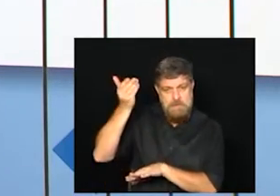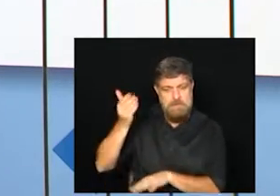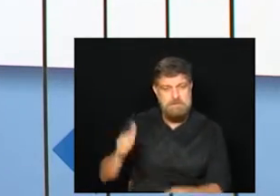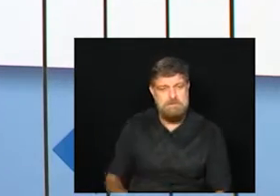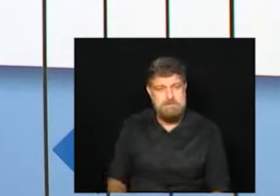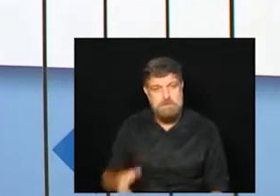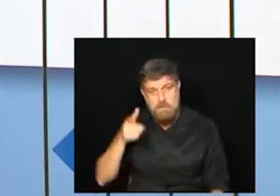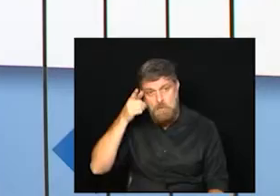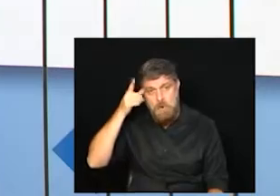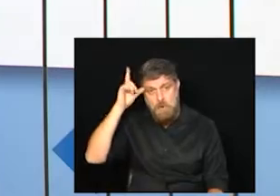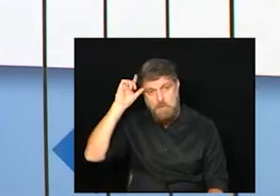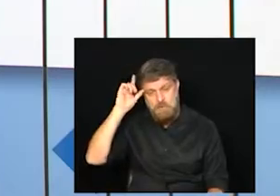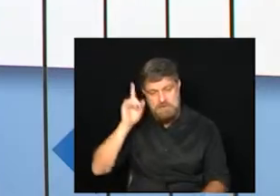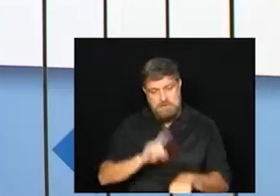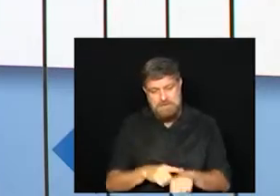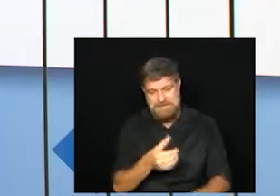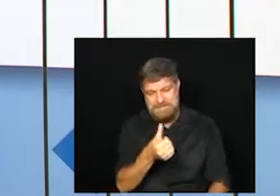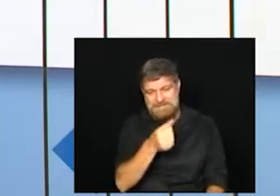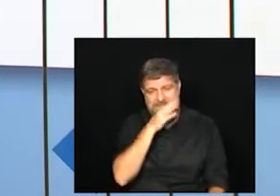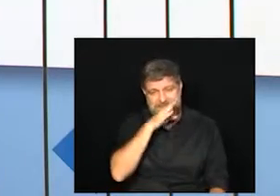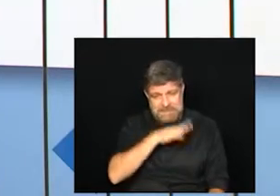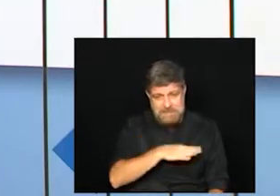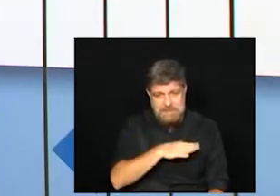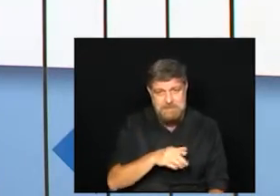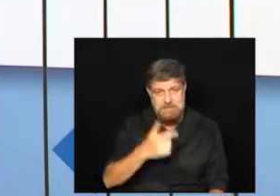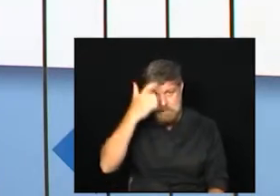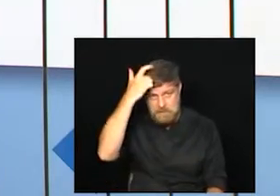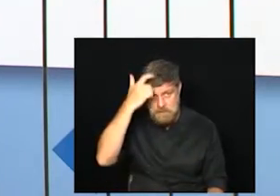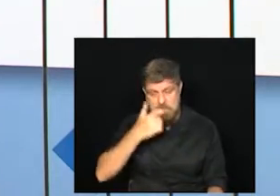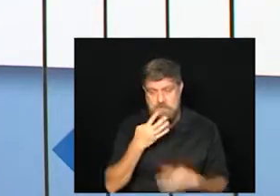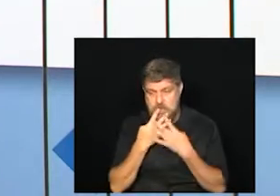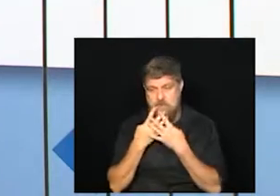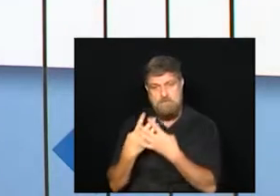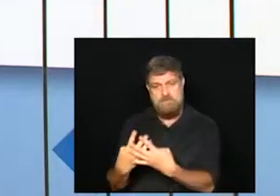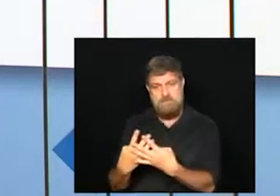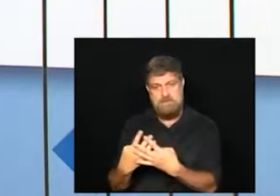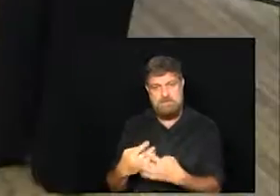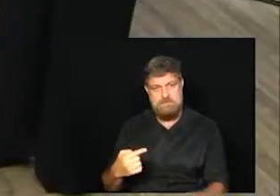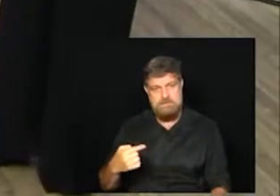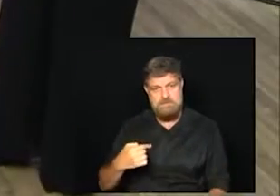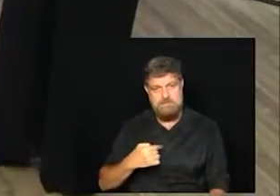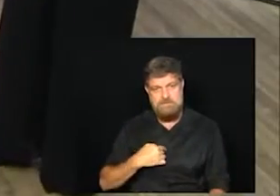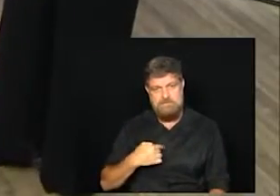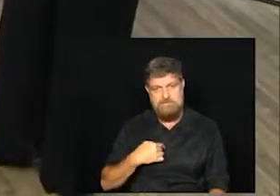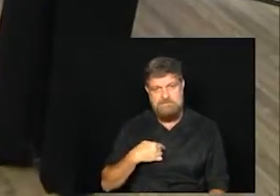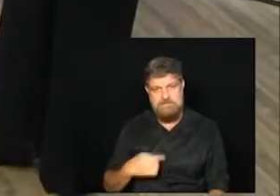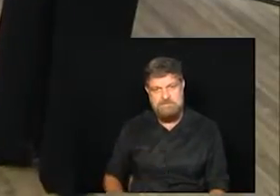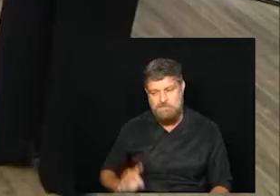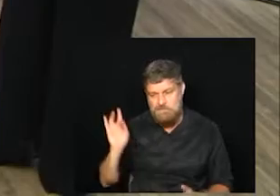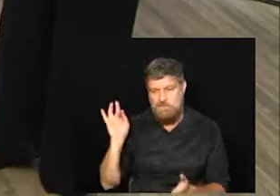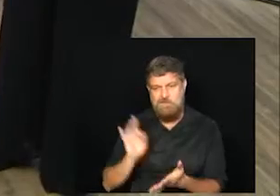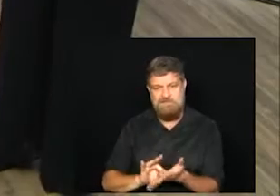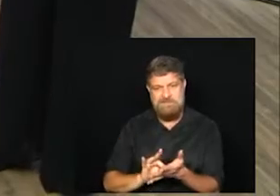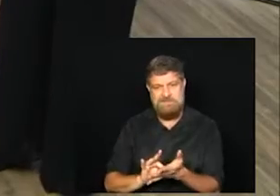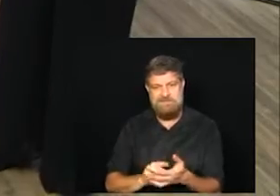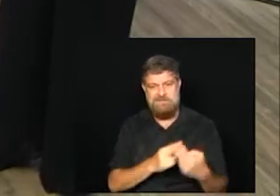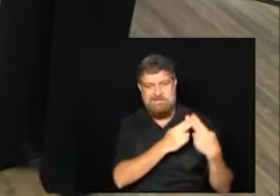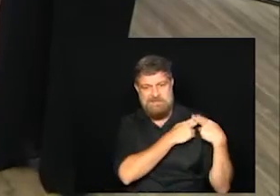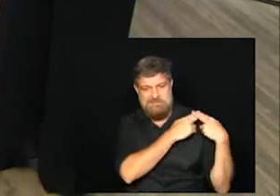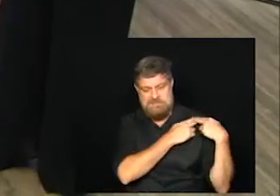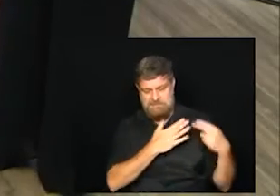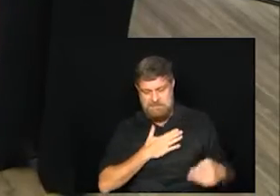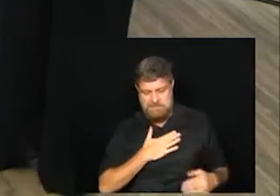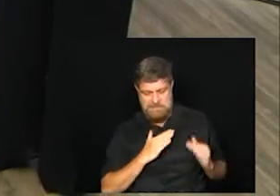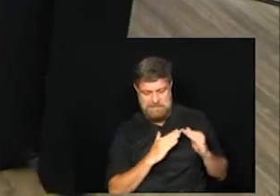Então, ontem, a partir das 6 horas da tarde, eu confesso que eu, como sou a oficial em casa da família